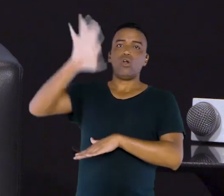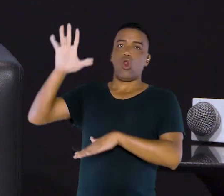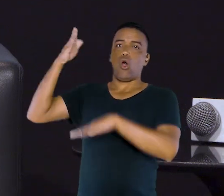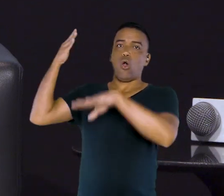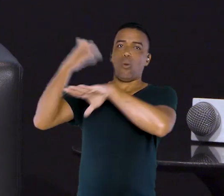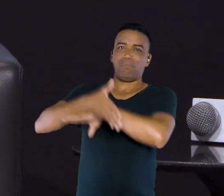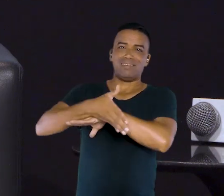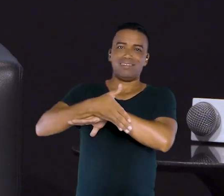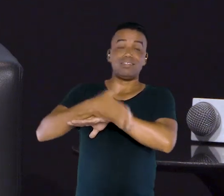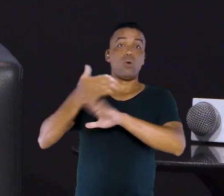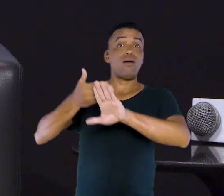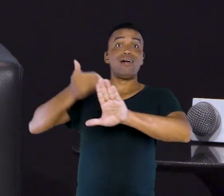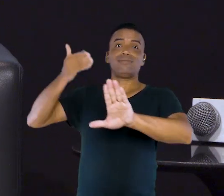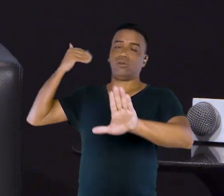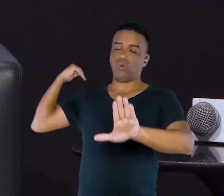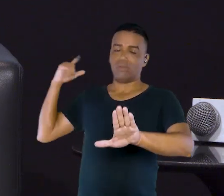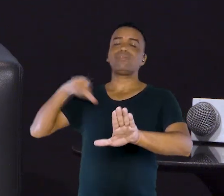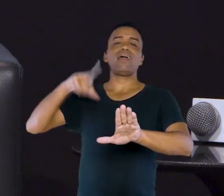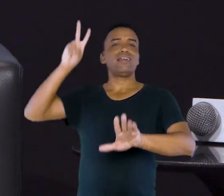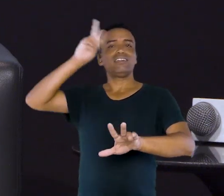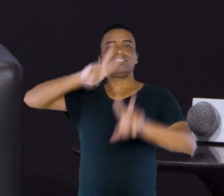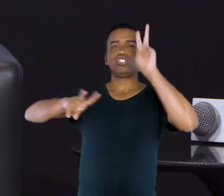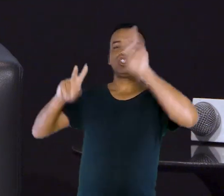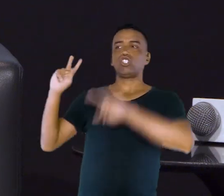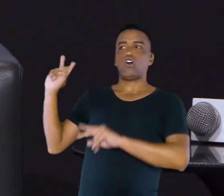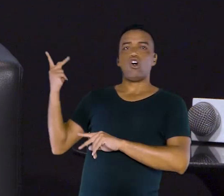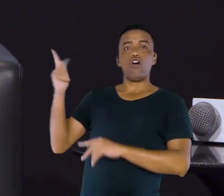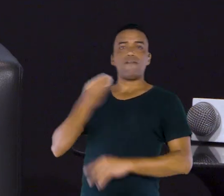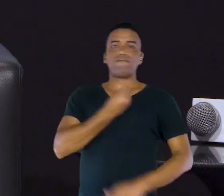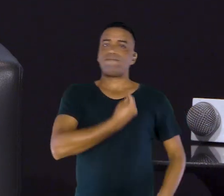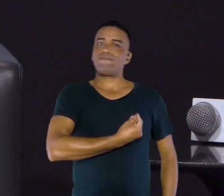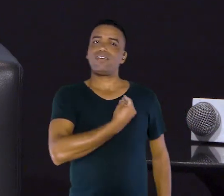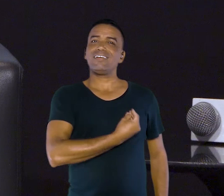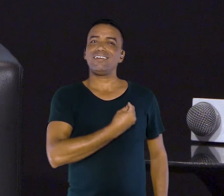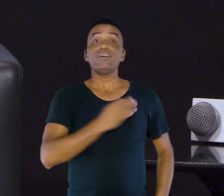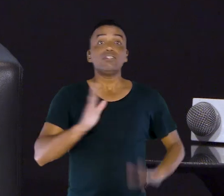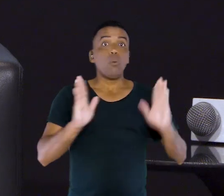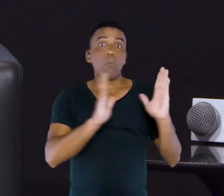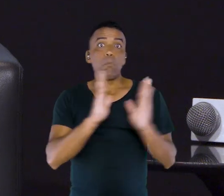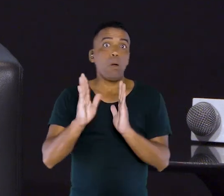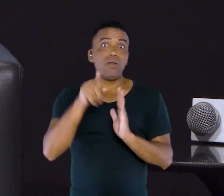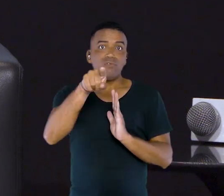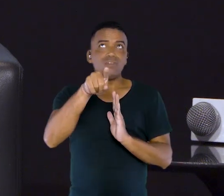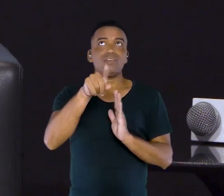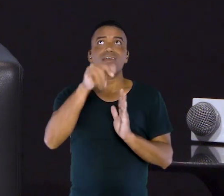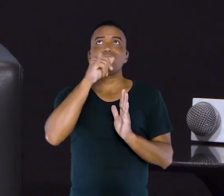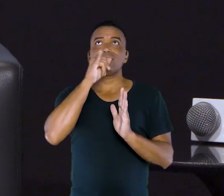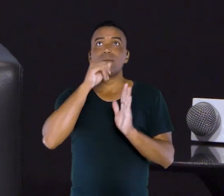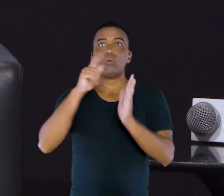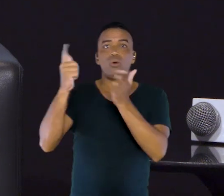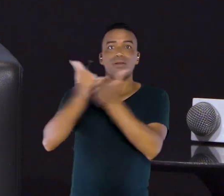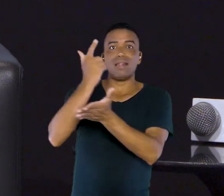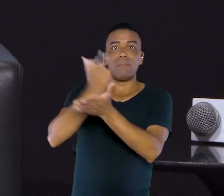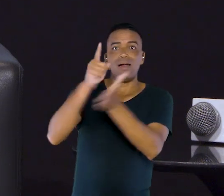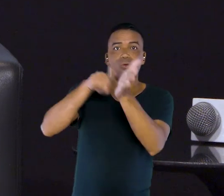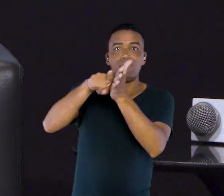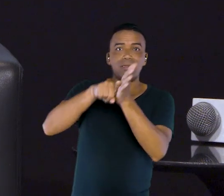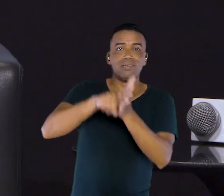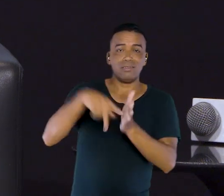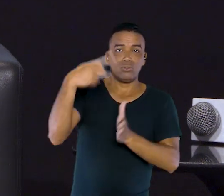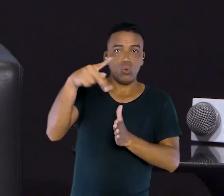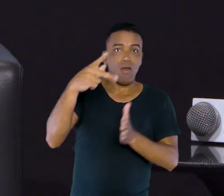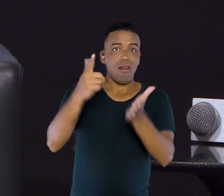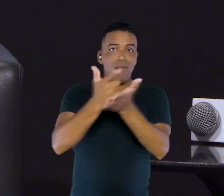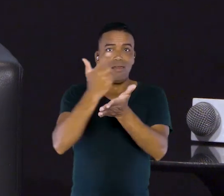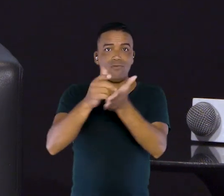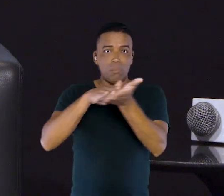são anteriores a isso. E essas histórias, elas estão vivas, né? Tem um momento que você traz no seu trabalho o seguinte,